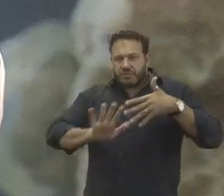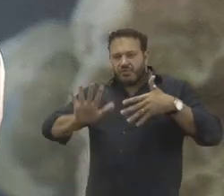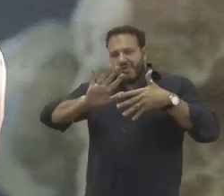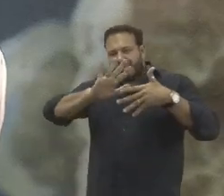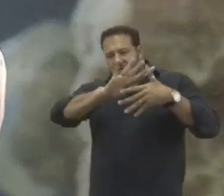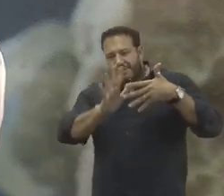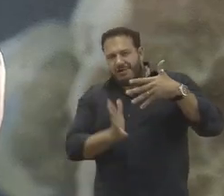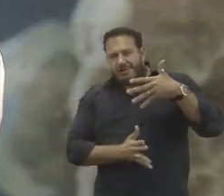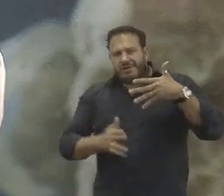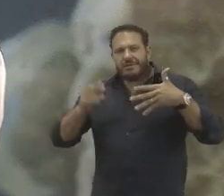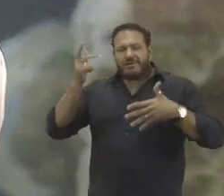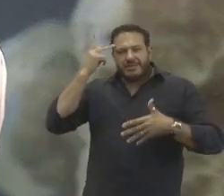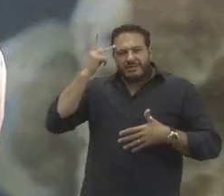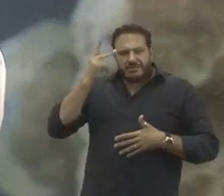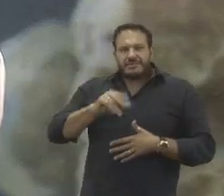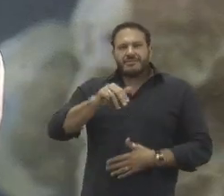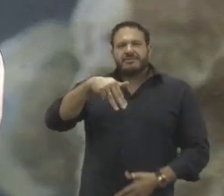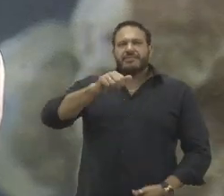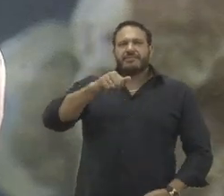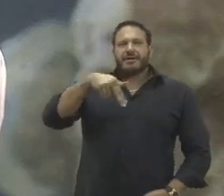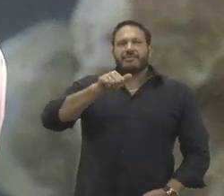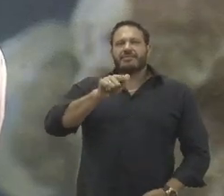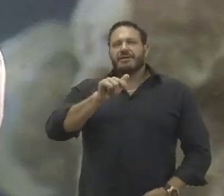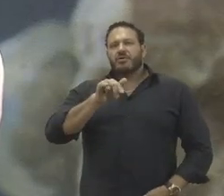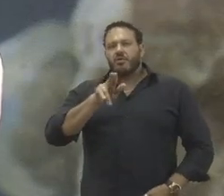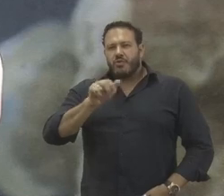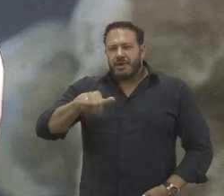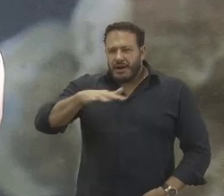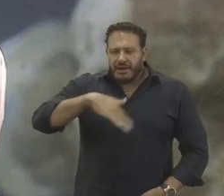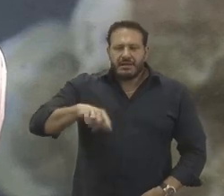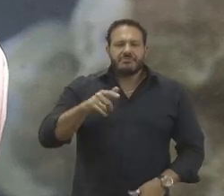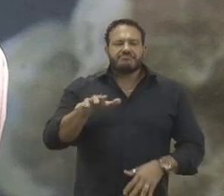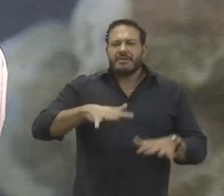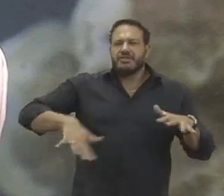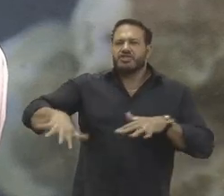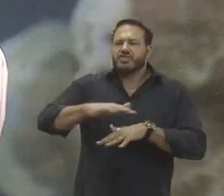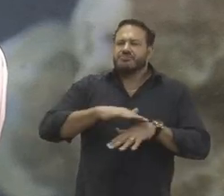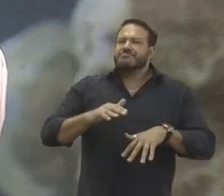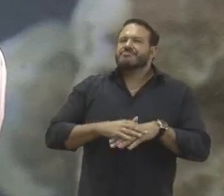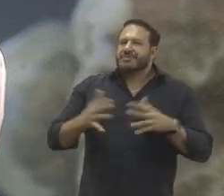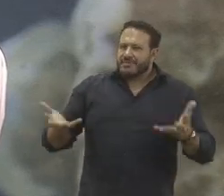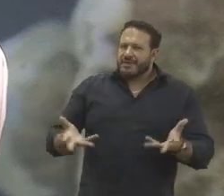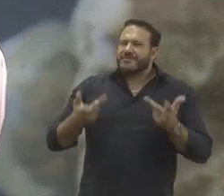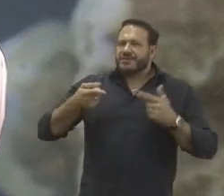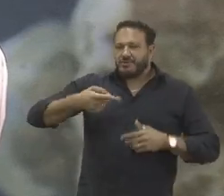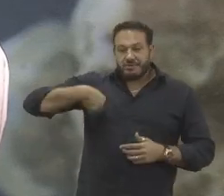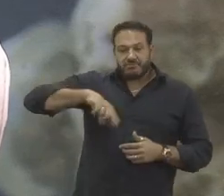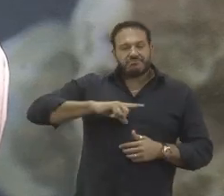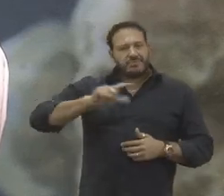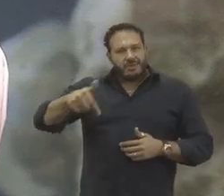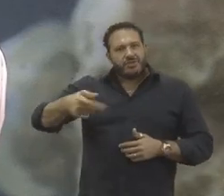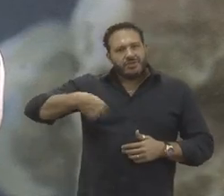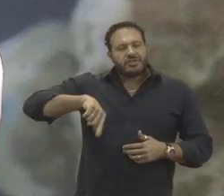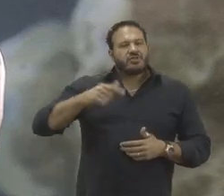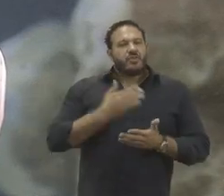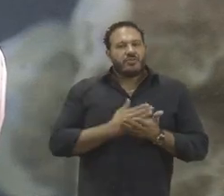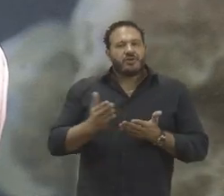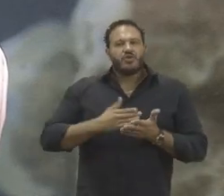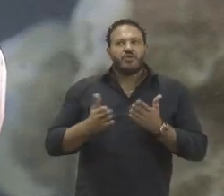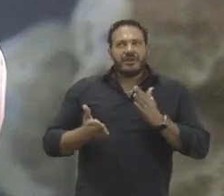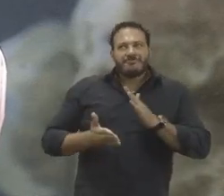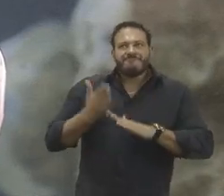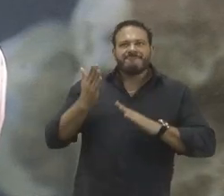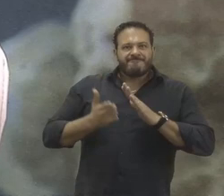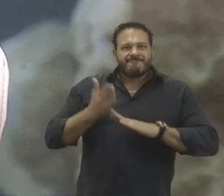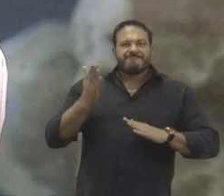né saco do mamanguá toda a região do litoral norte maravilhosa tal e depois a gente começou aí botar as manguinhas de Fora